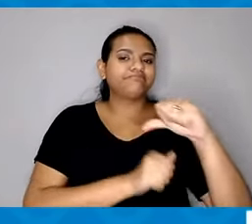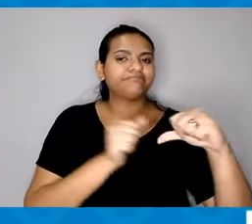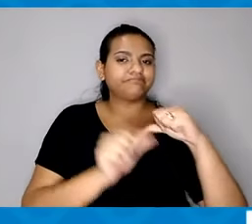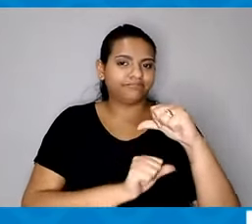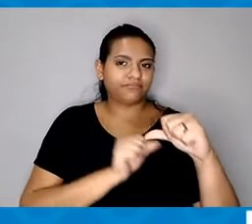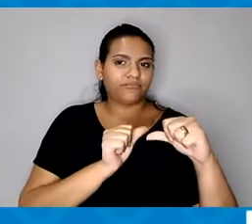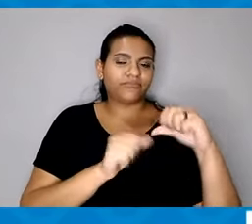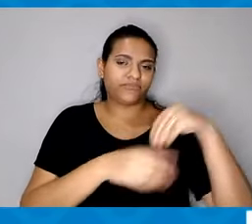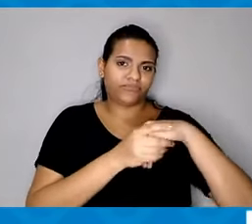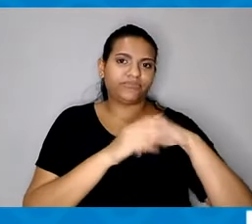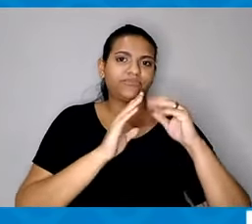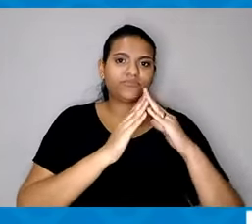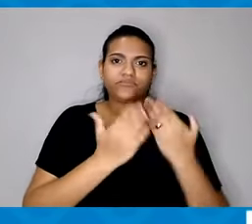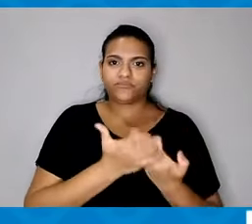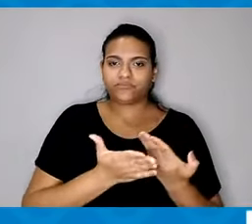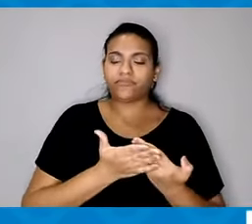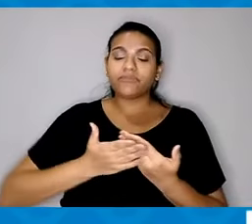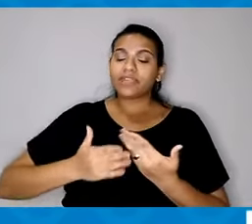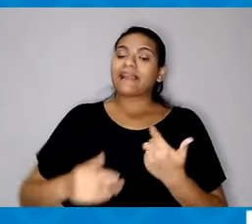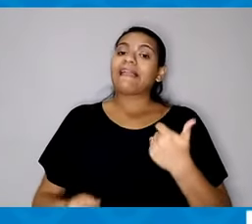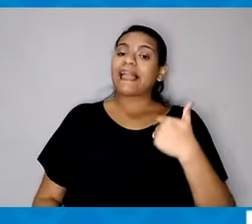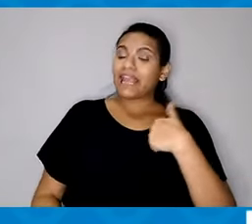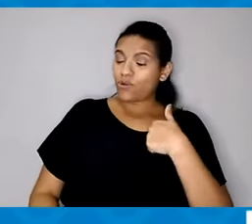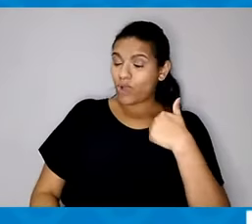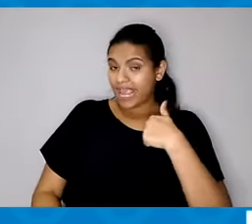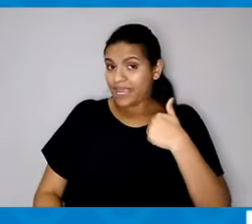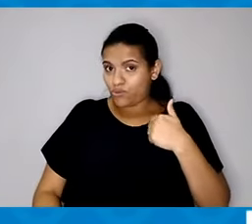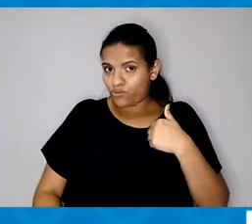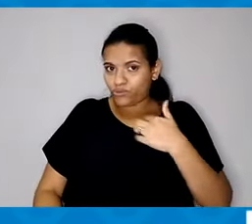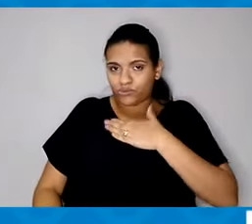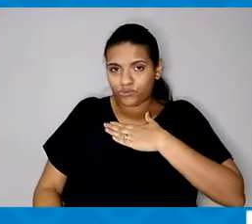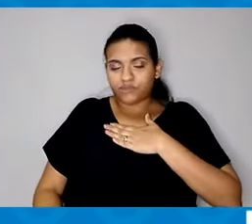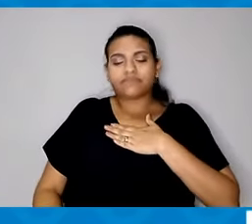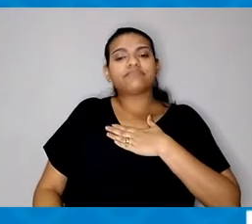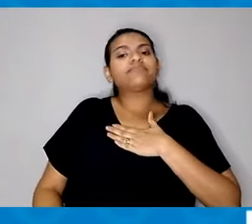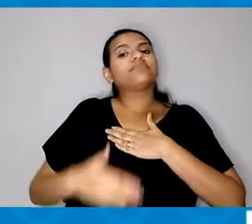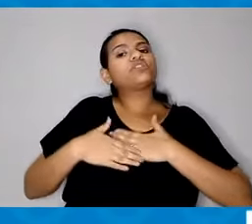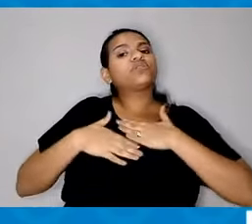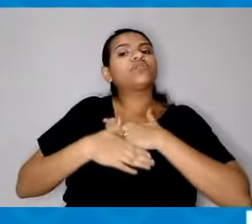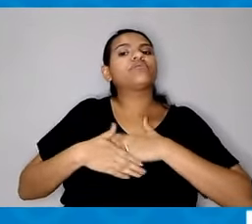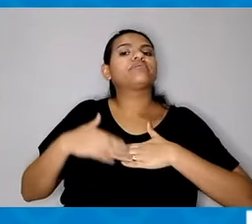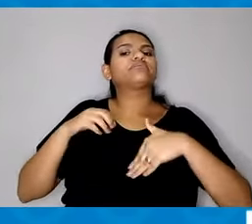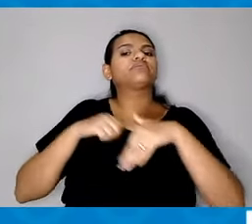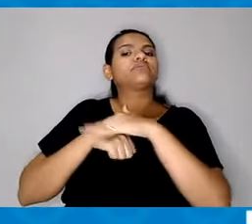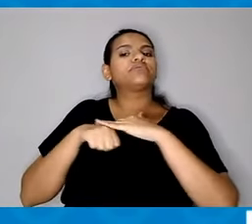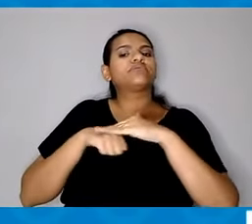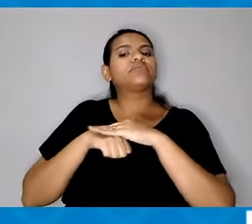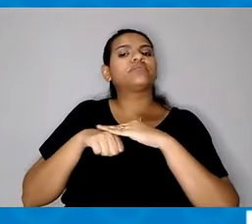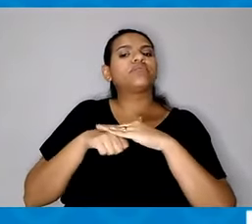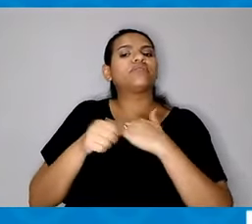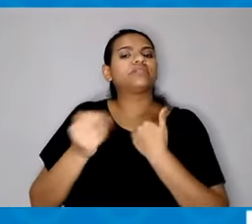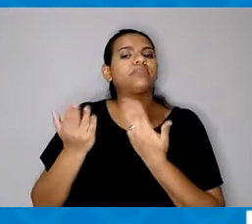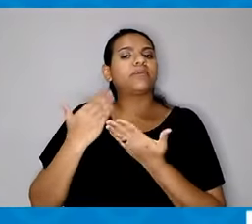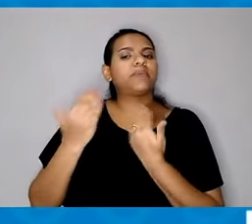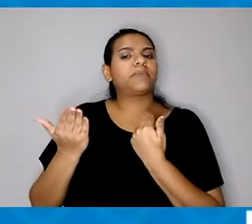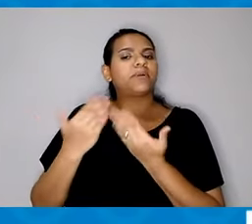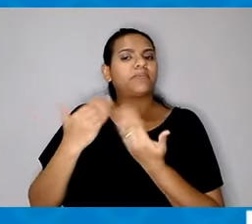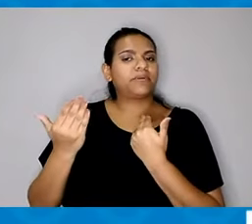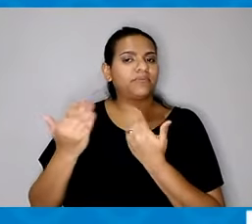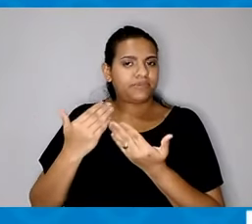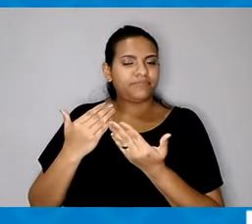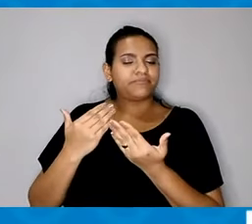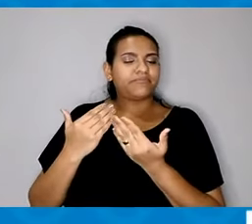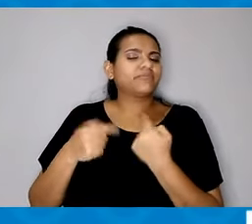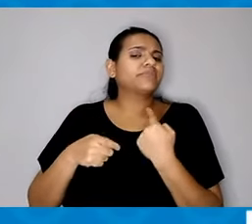Tem uma prática de conversar, né? Diálogo é uma das, talvez, plataformas fundamentais de aprendizagem.